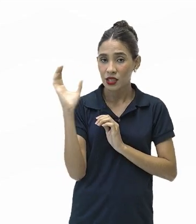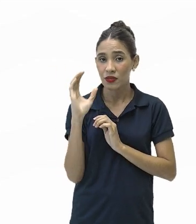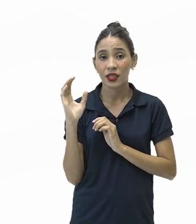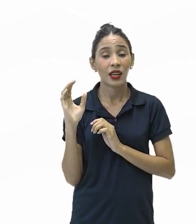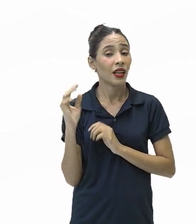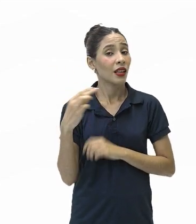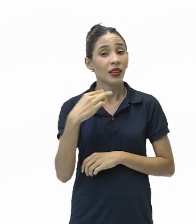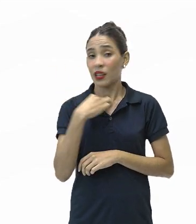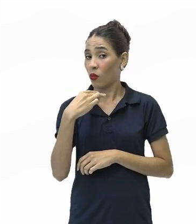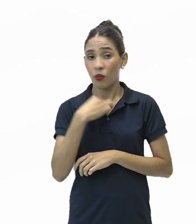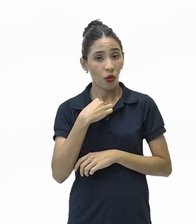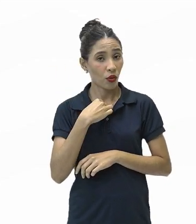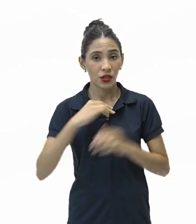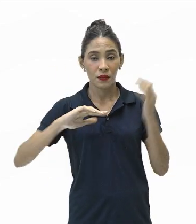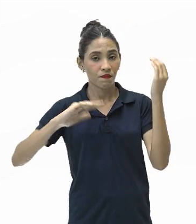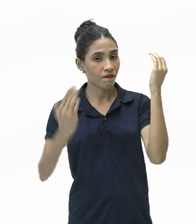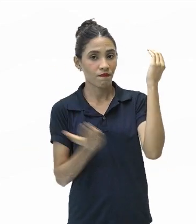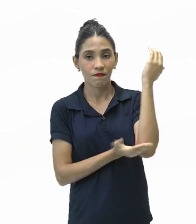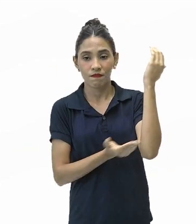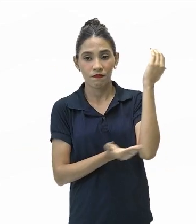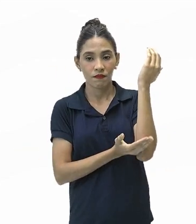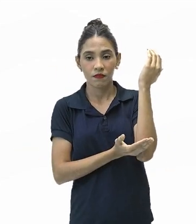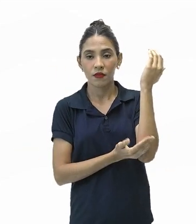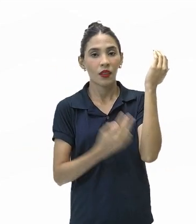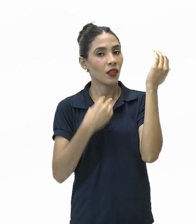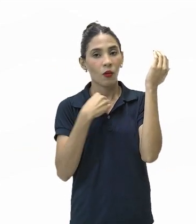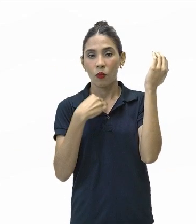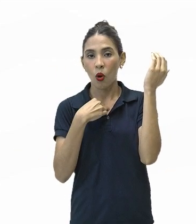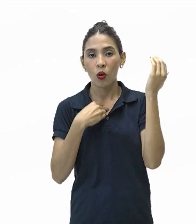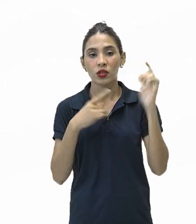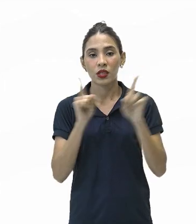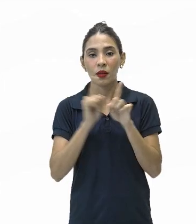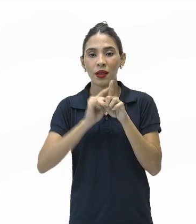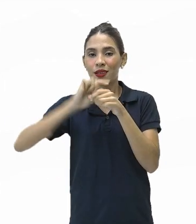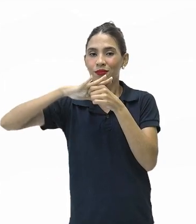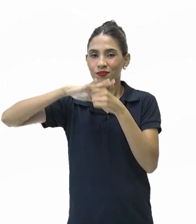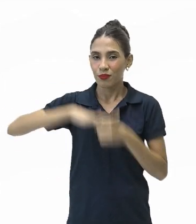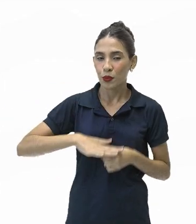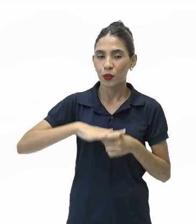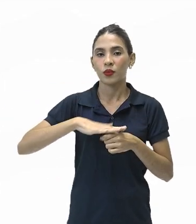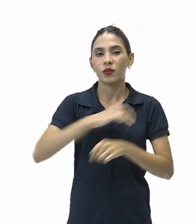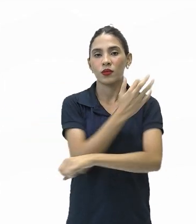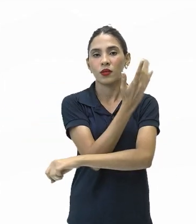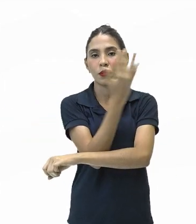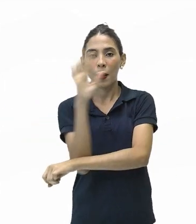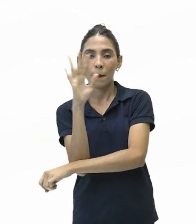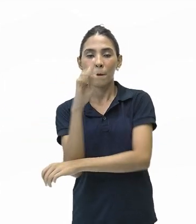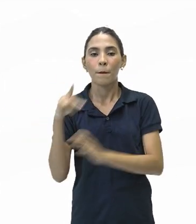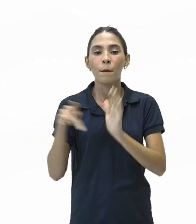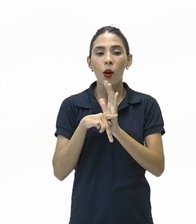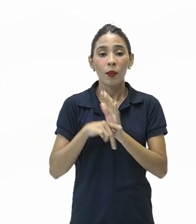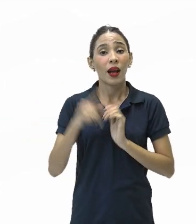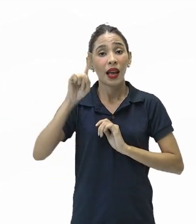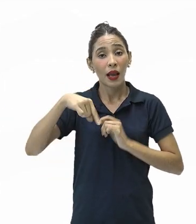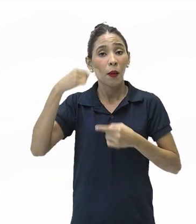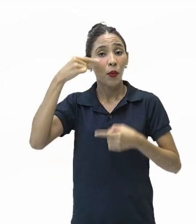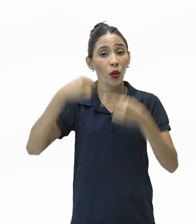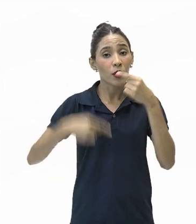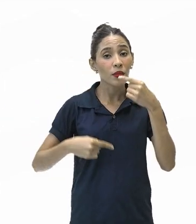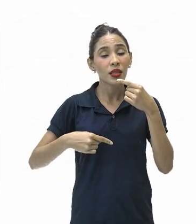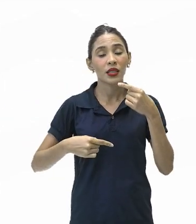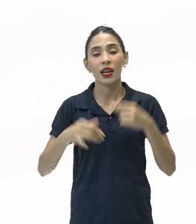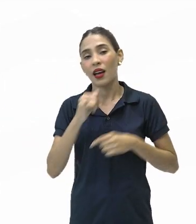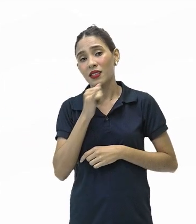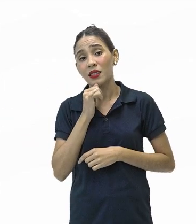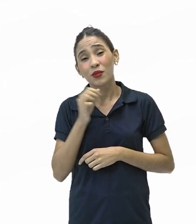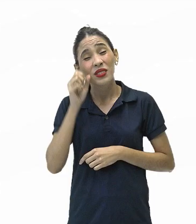desmatada, né, essa área da reserva legal. A supressão da vegetação nativa é proibida, exceto em casos